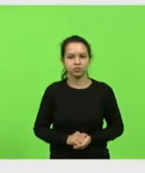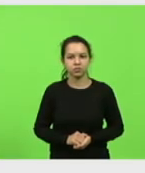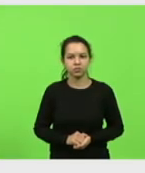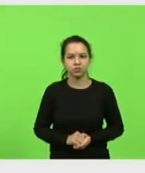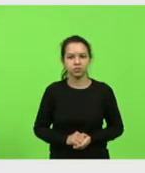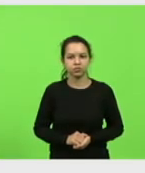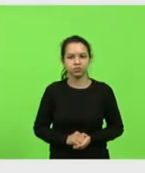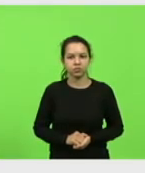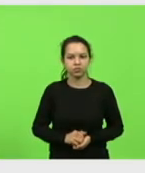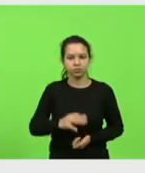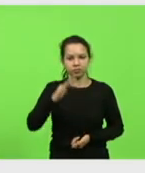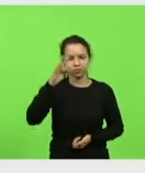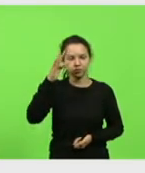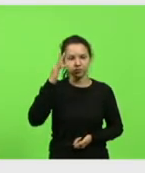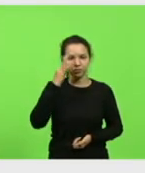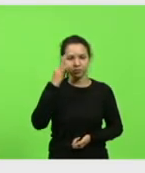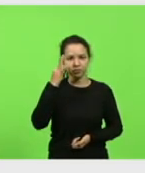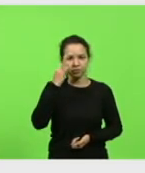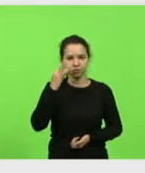Deputado Fernando Krelink?